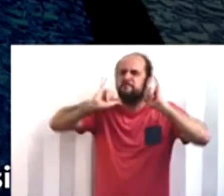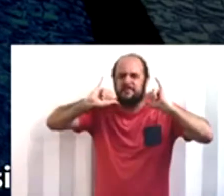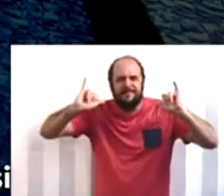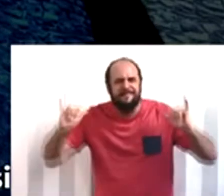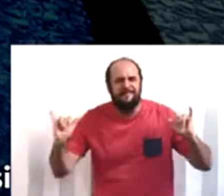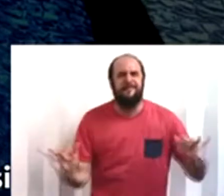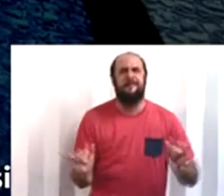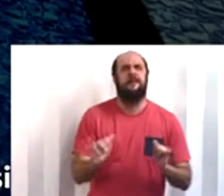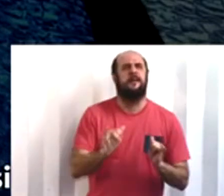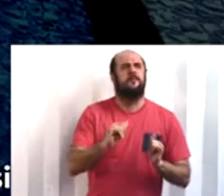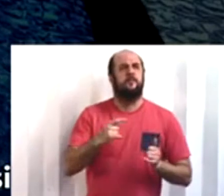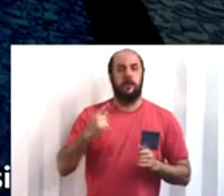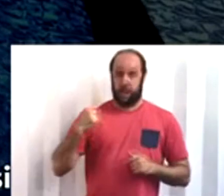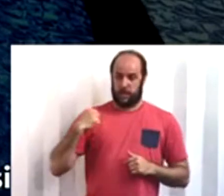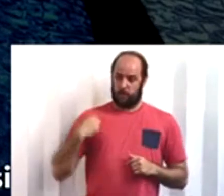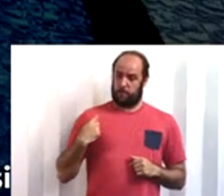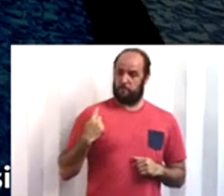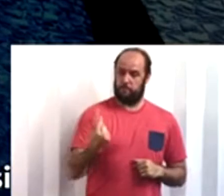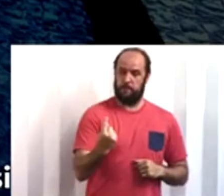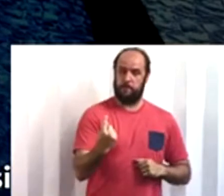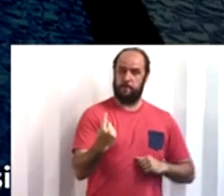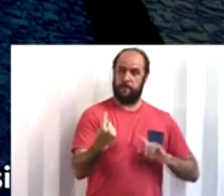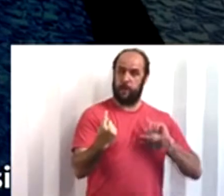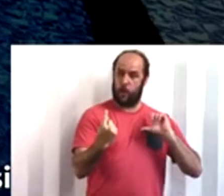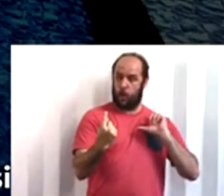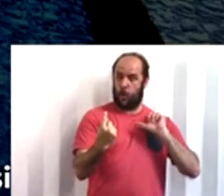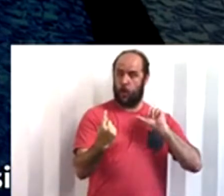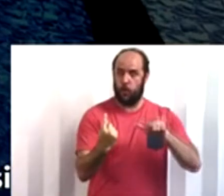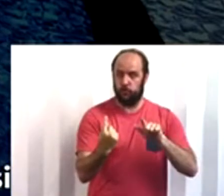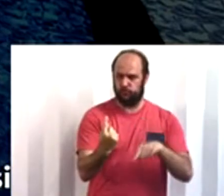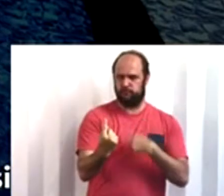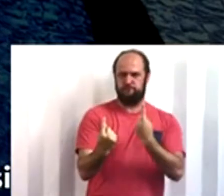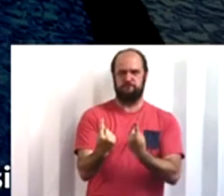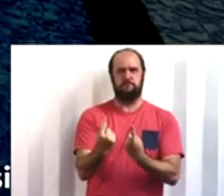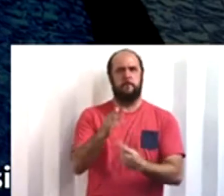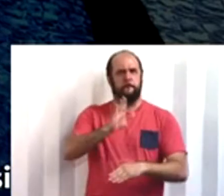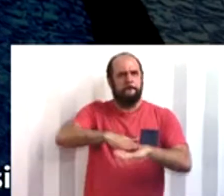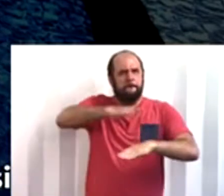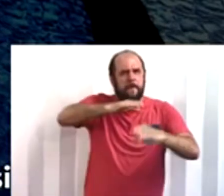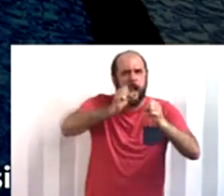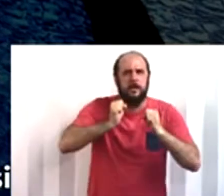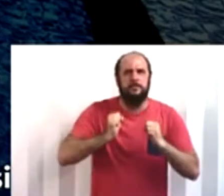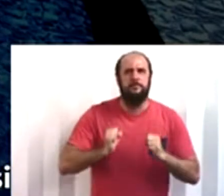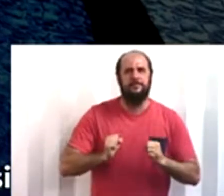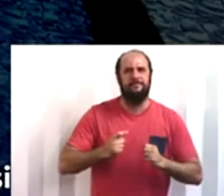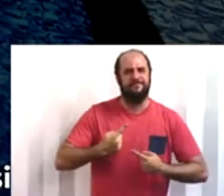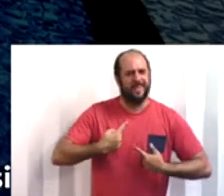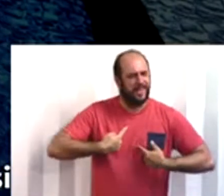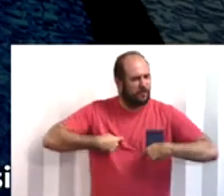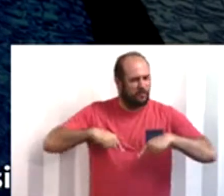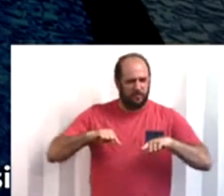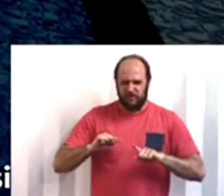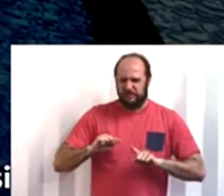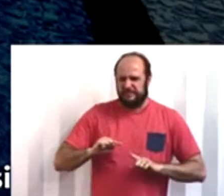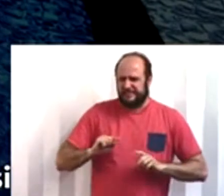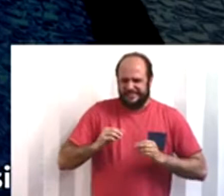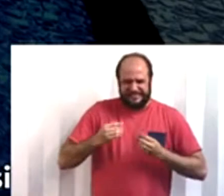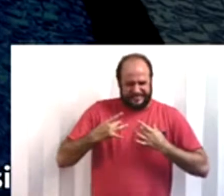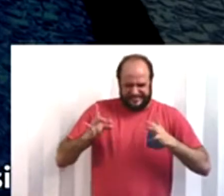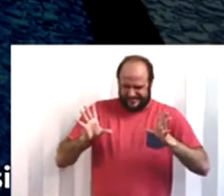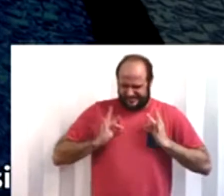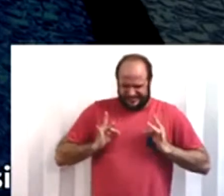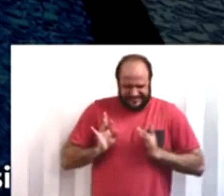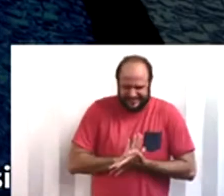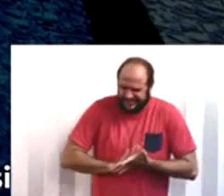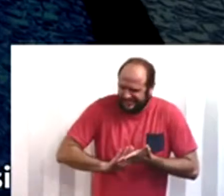dizendo: após mim vem aquele que é mais poderoso do que eu, do qual não sou digno de, curvando-me,